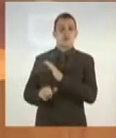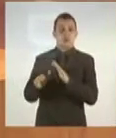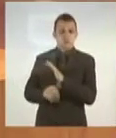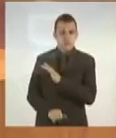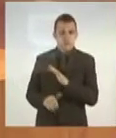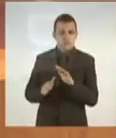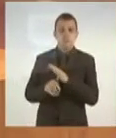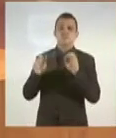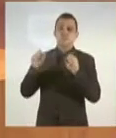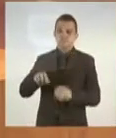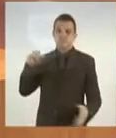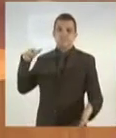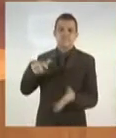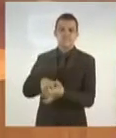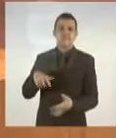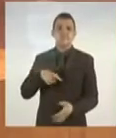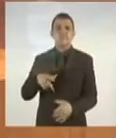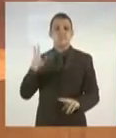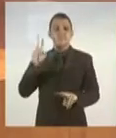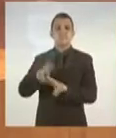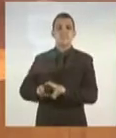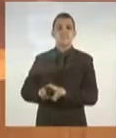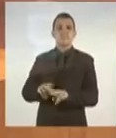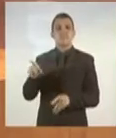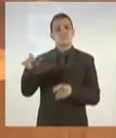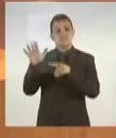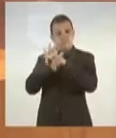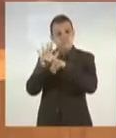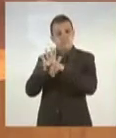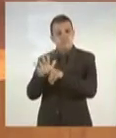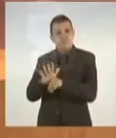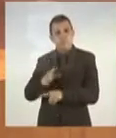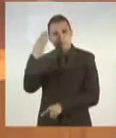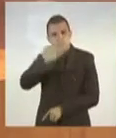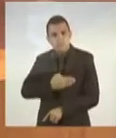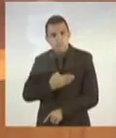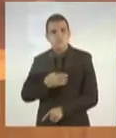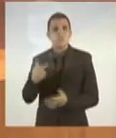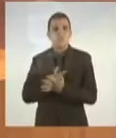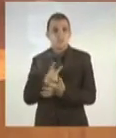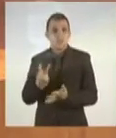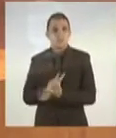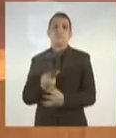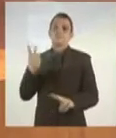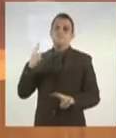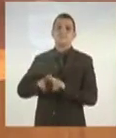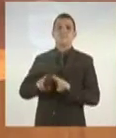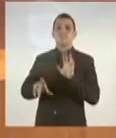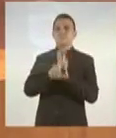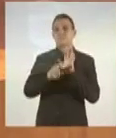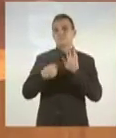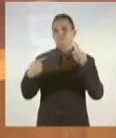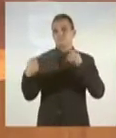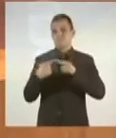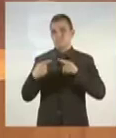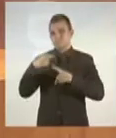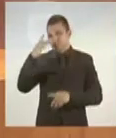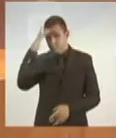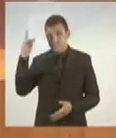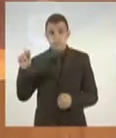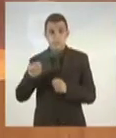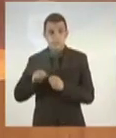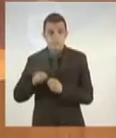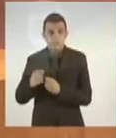investigados e comprovados os crimes sejam punidos com os rigores da lei, tanto os corruptores como os corruptos.